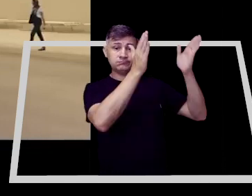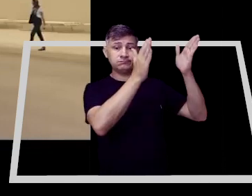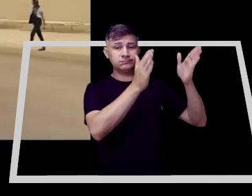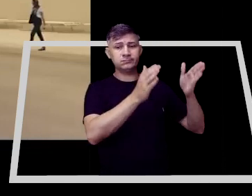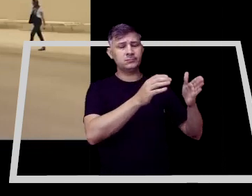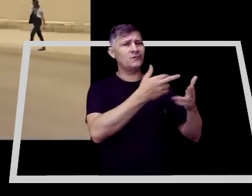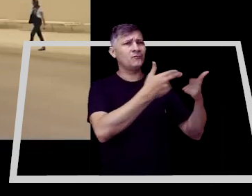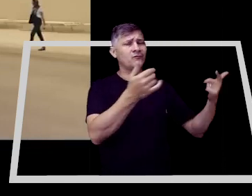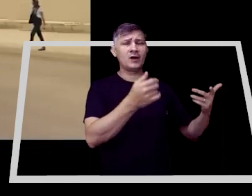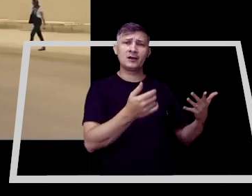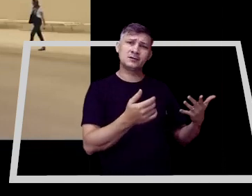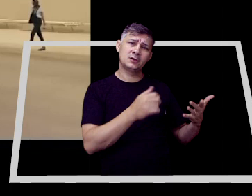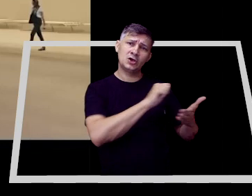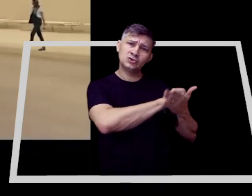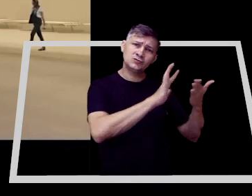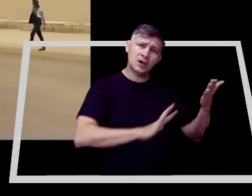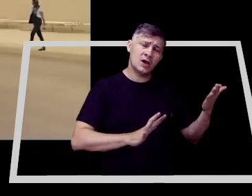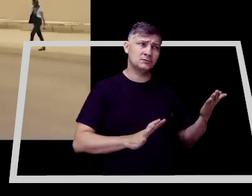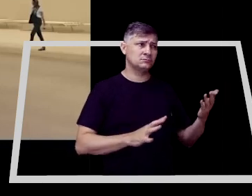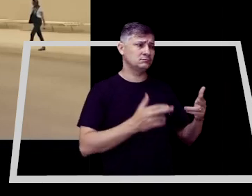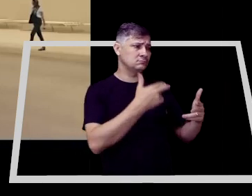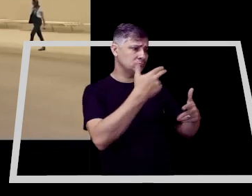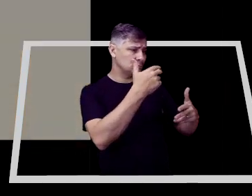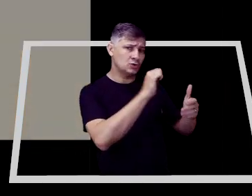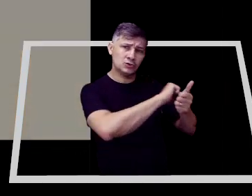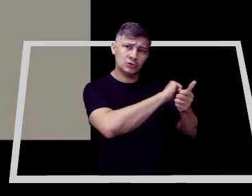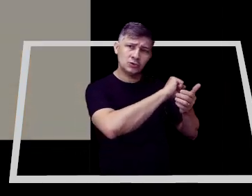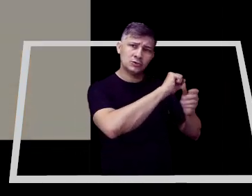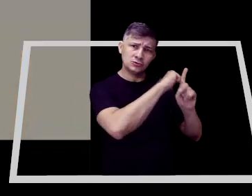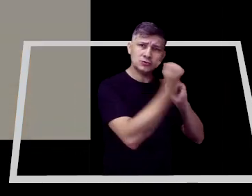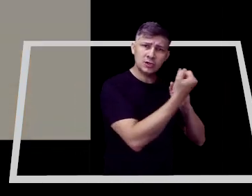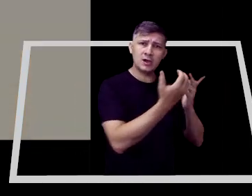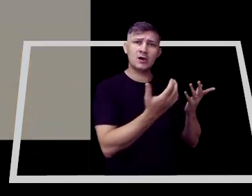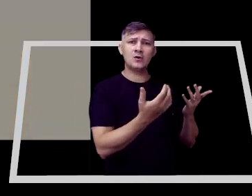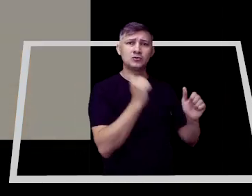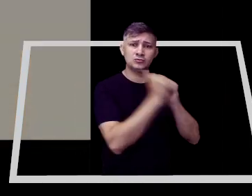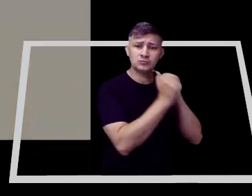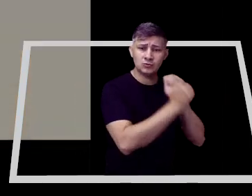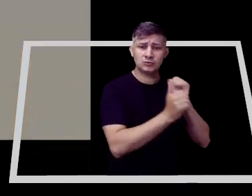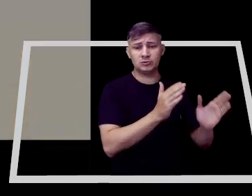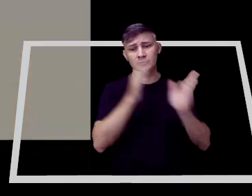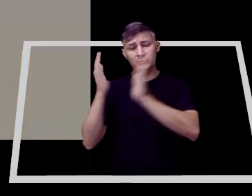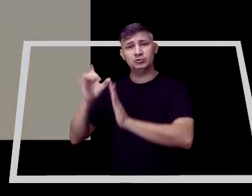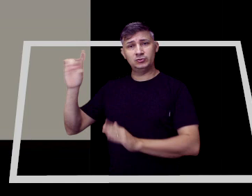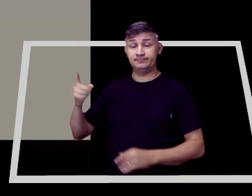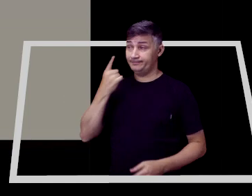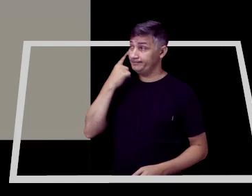atividades sociais e esportivas do SESC, a direita o foyer. Esses são